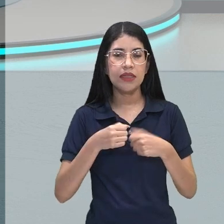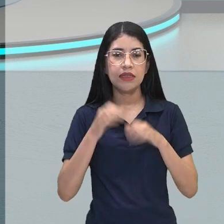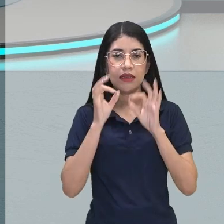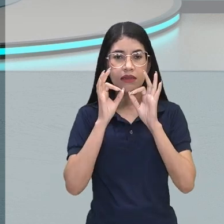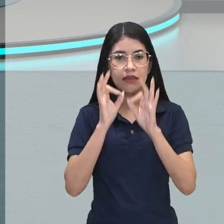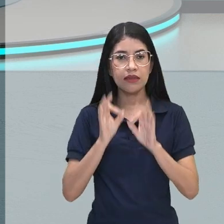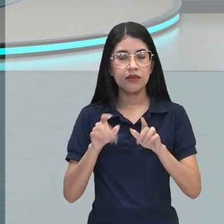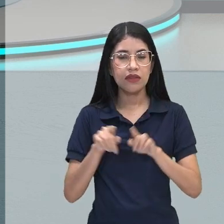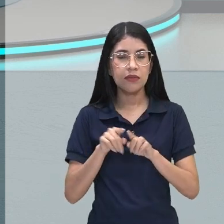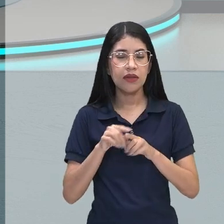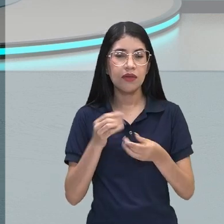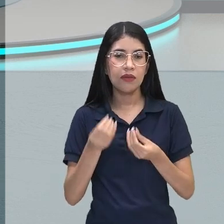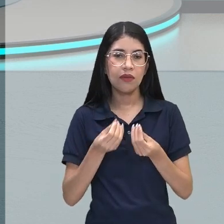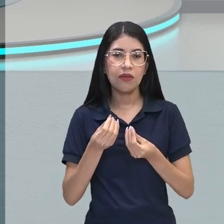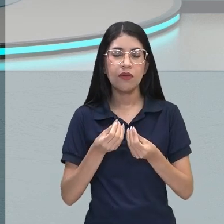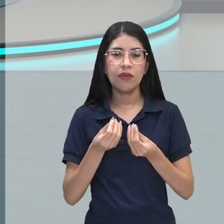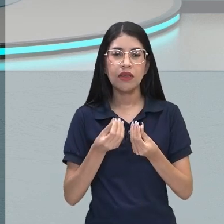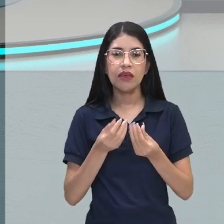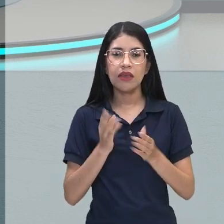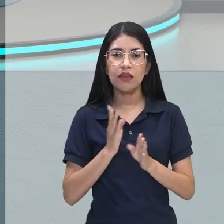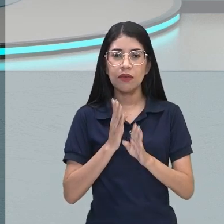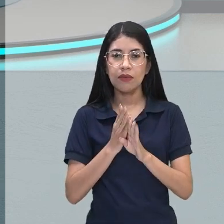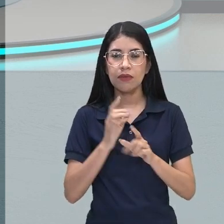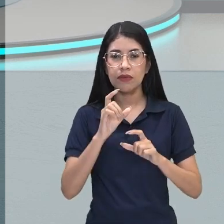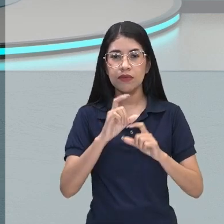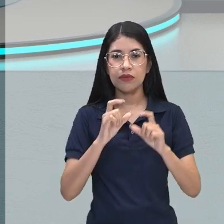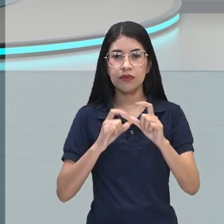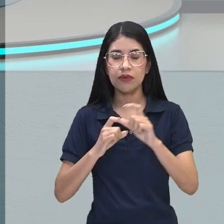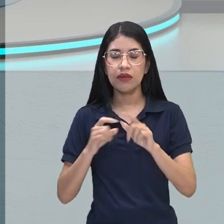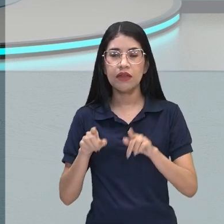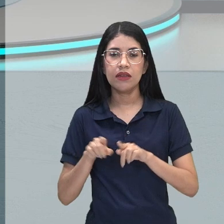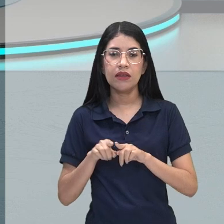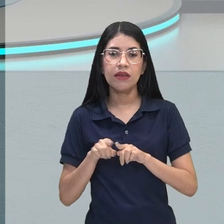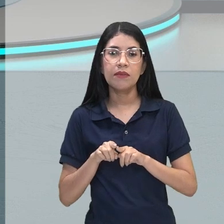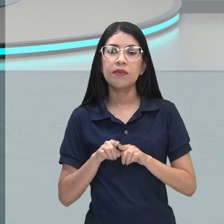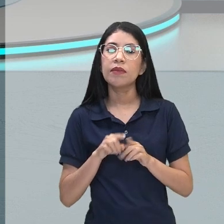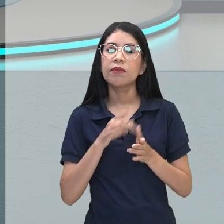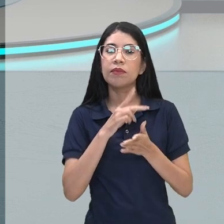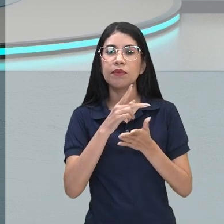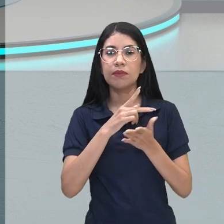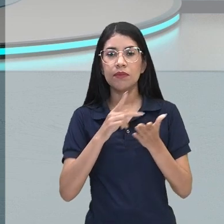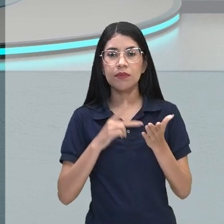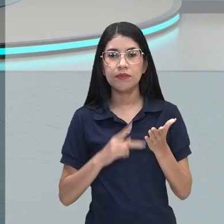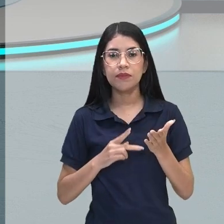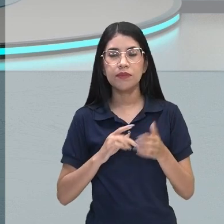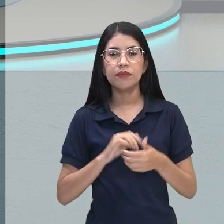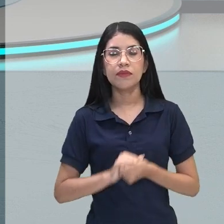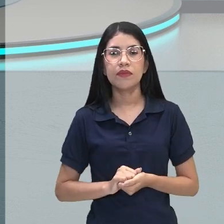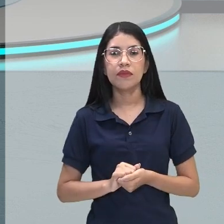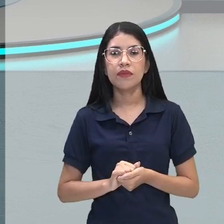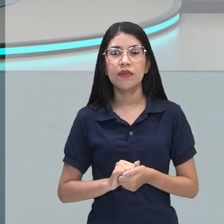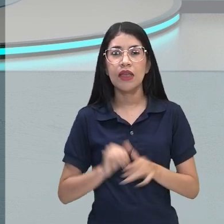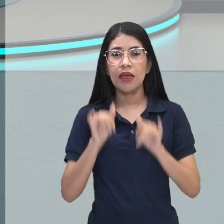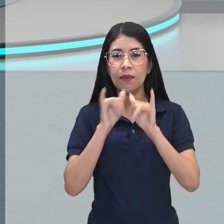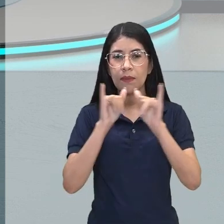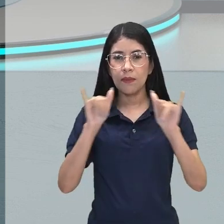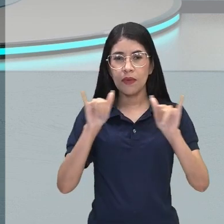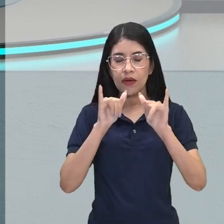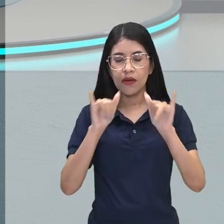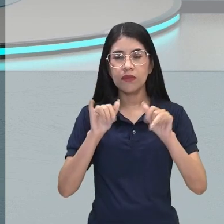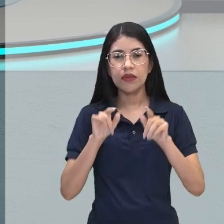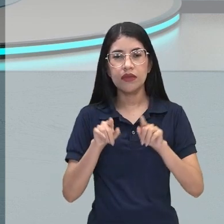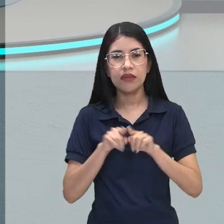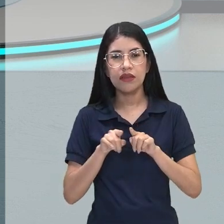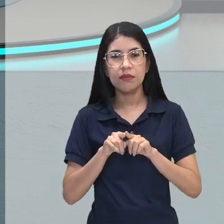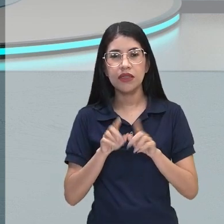esse modelo das tirinhas. Poemas, vocês acabaram de ver também nessa prova, tinha poemas. Propagandas publicitárias, nesse não tinha, né?